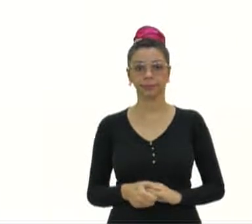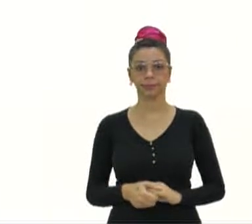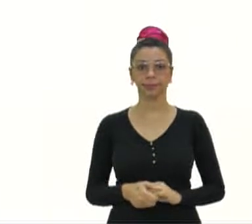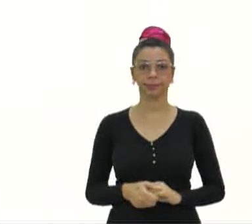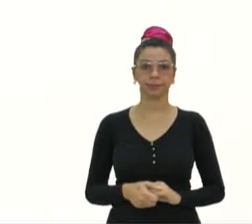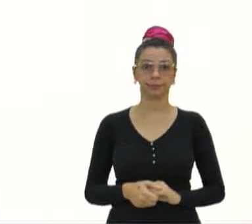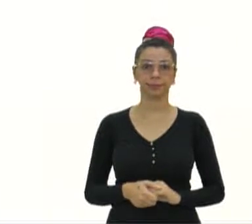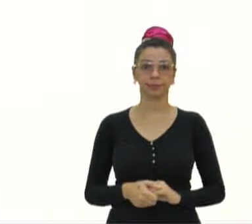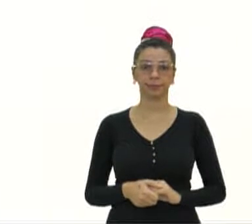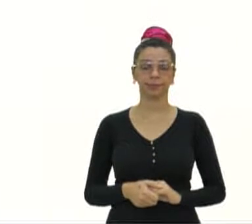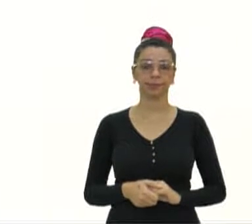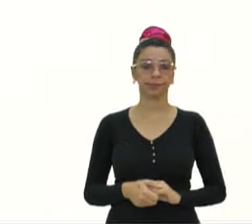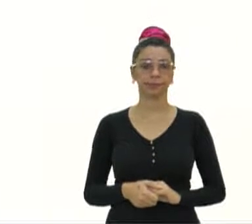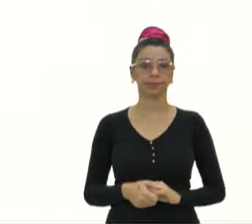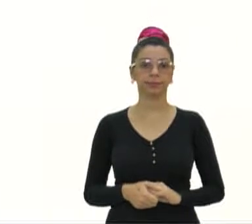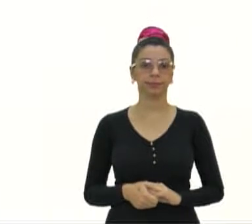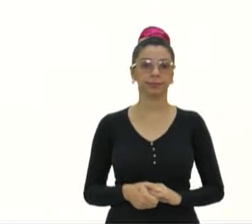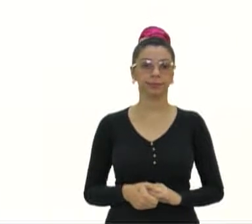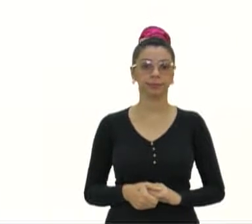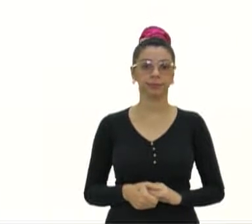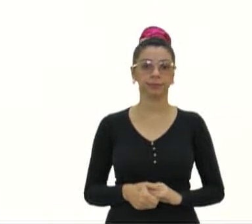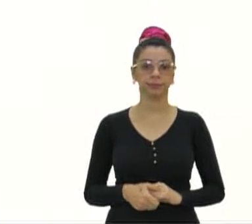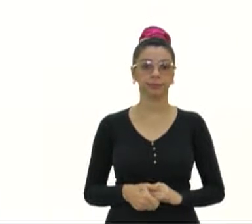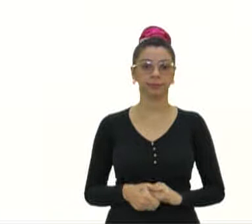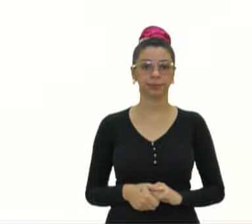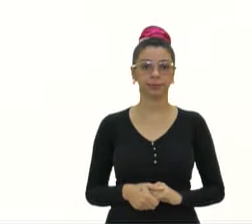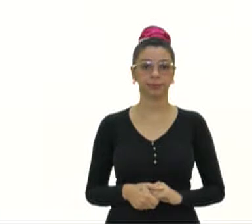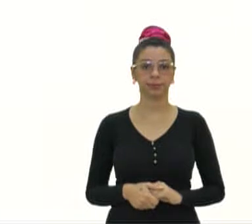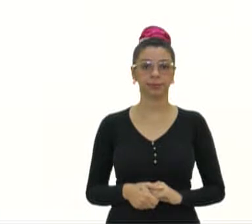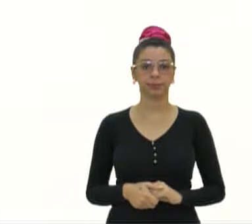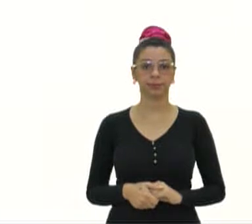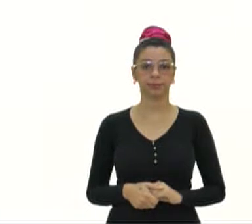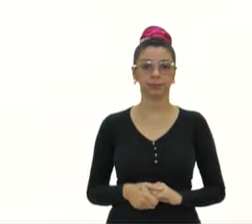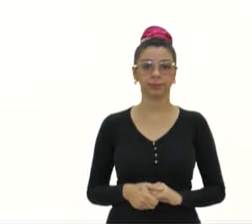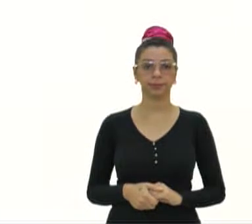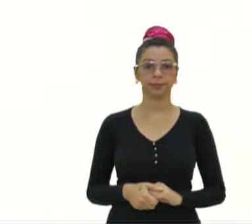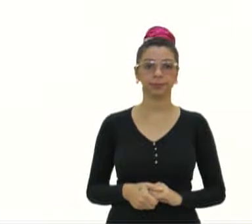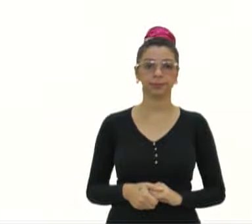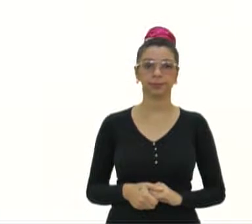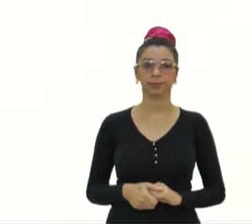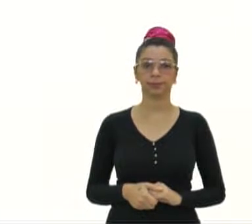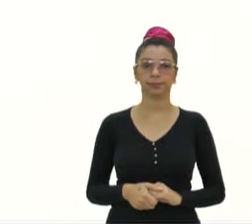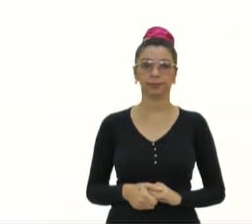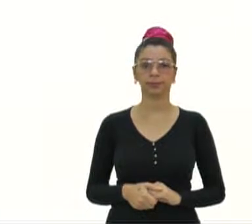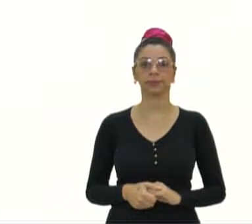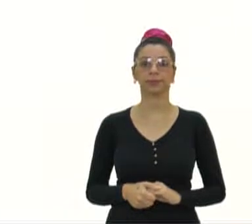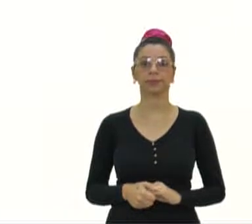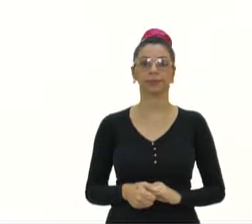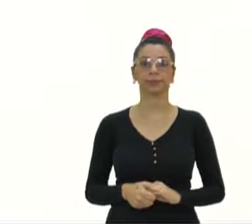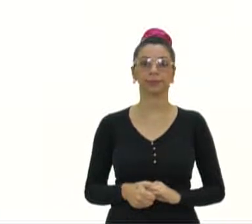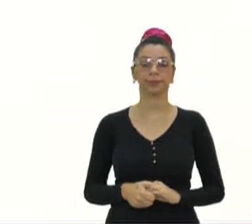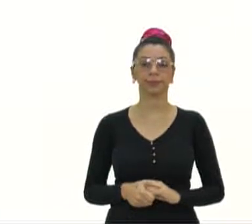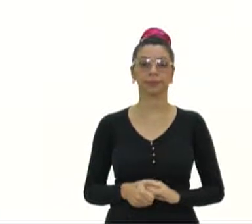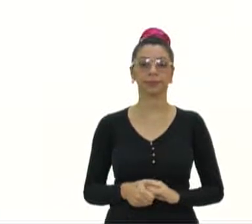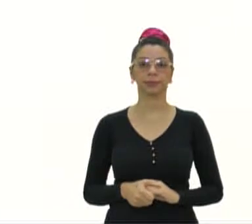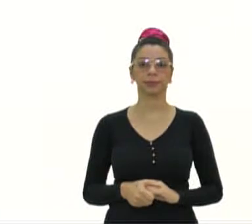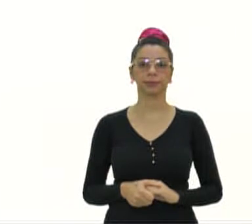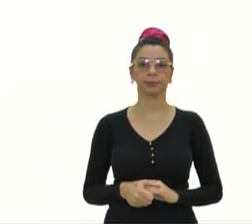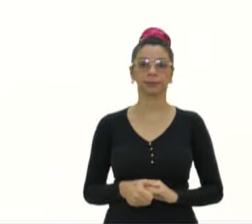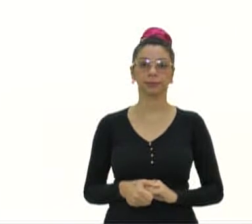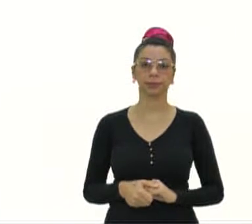made themselves. They were building an army. See, that's why I had to freeze